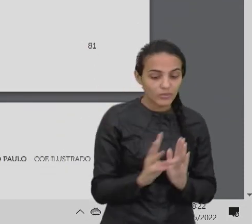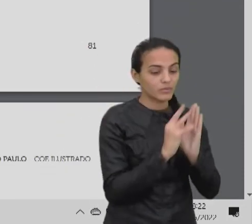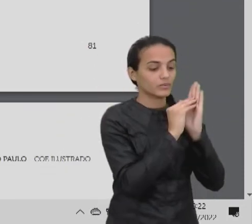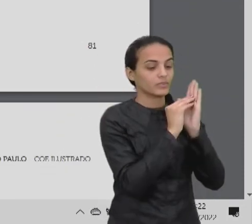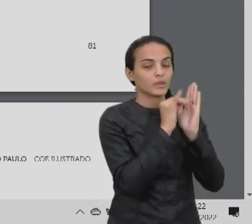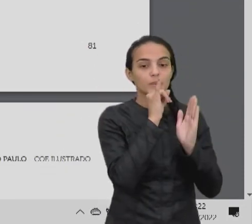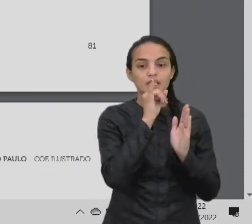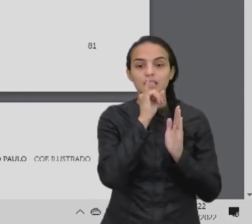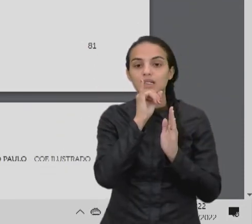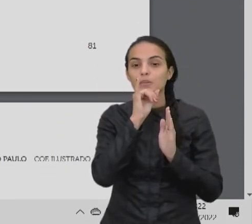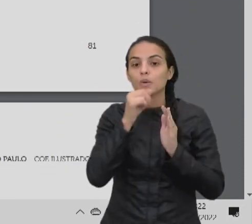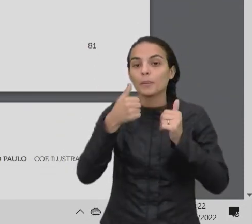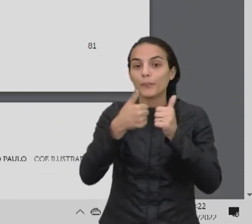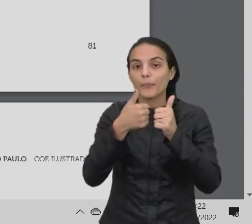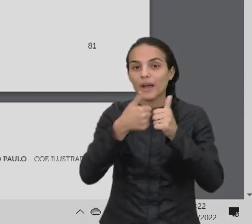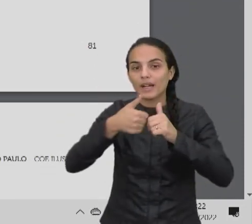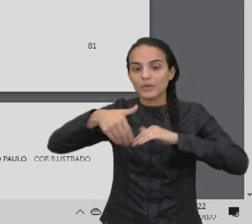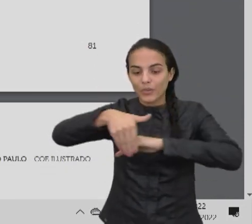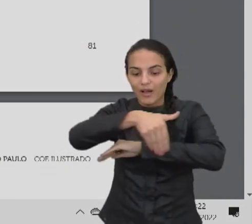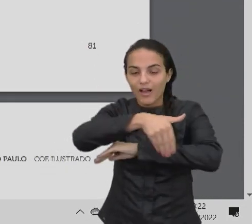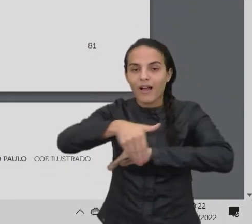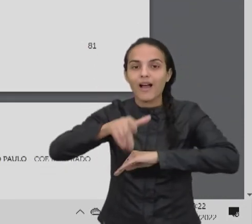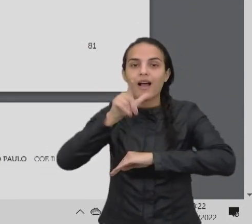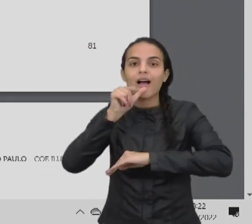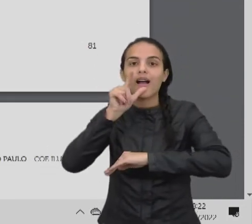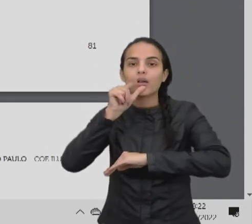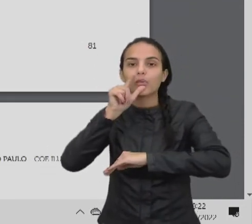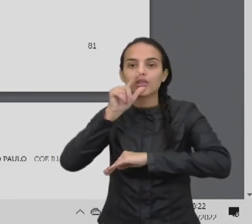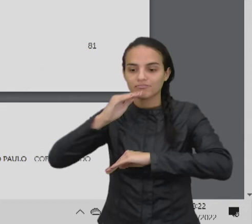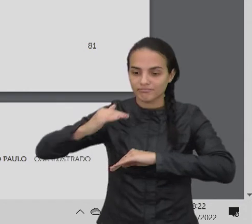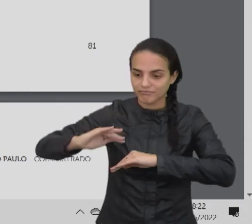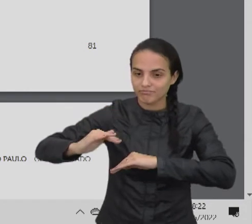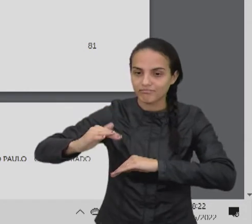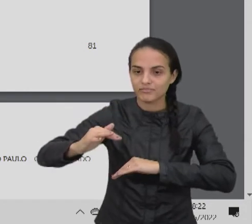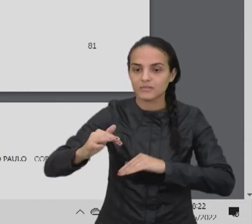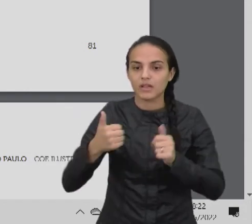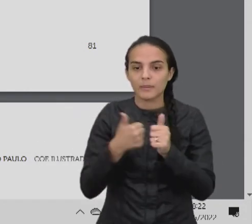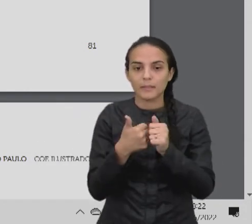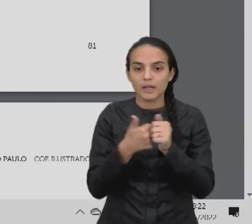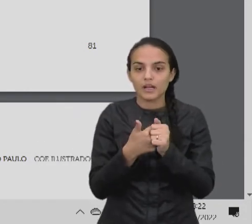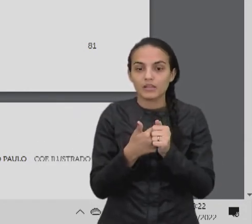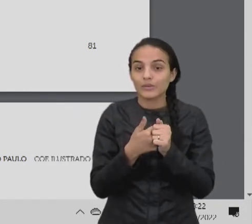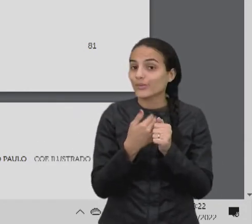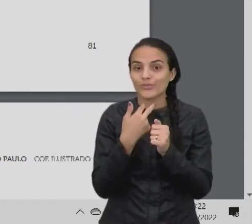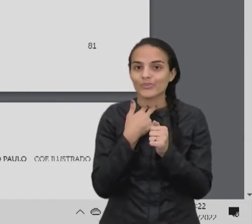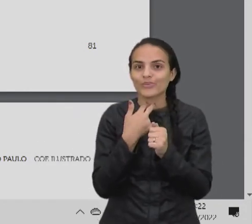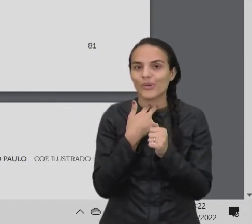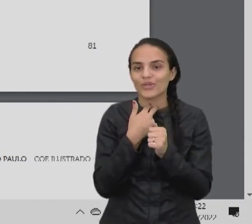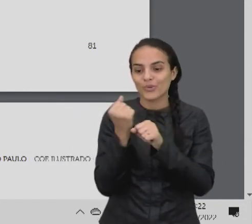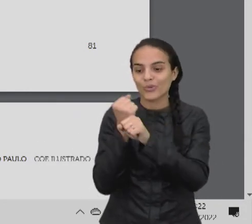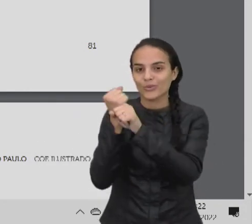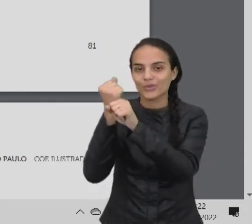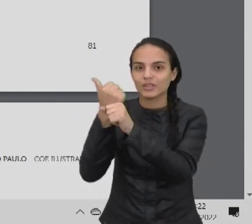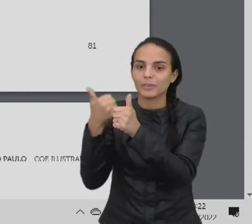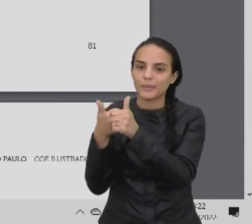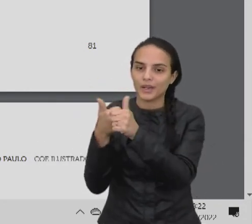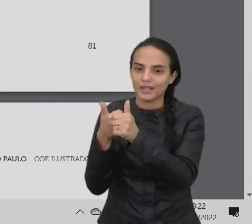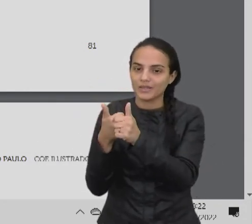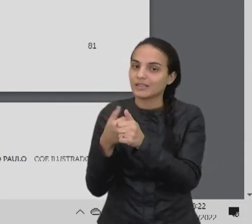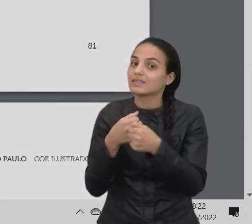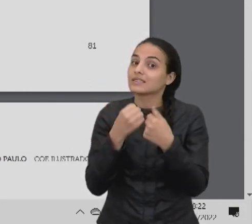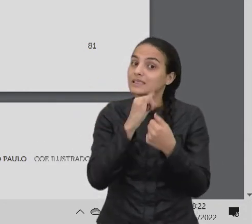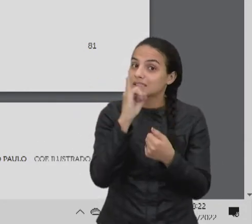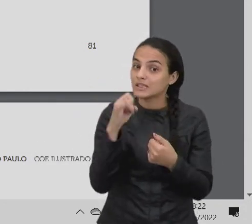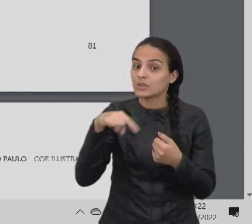um rio, tá vendo? Quando tem alguma coisa que não, assim, não pode construir de jeito nenhum. A gente já viu que se a gente